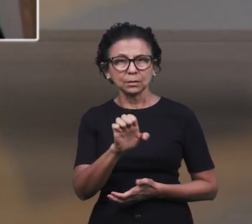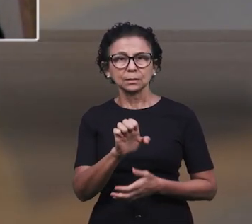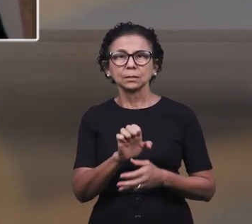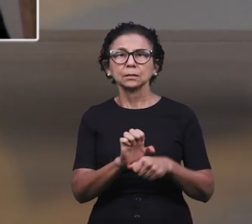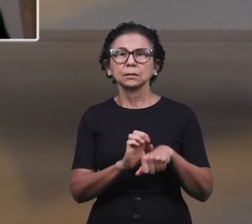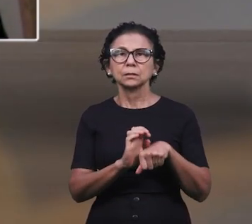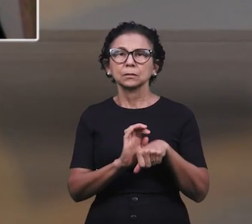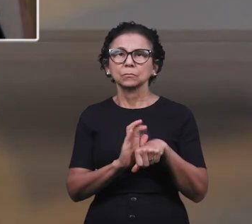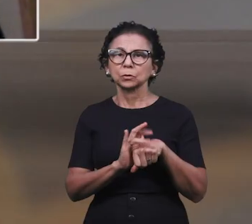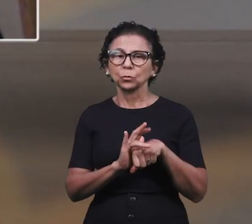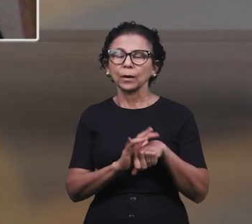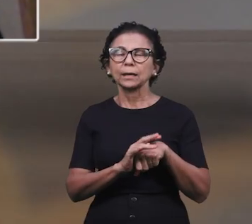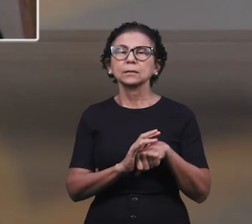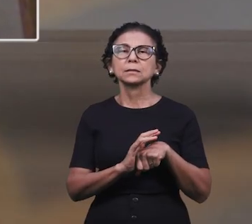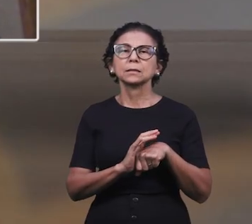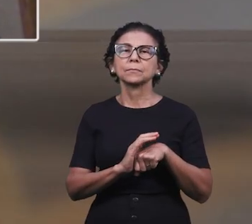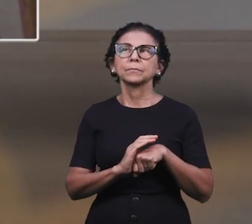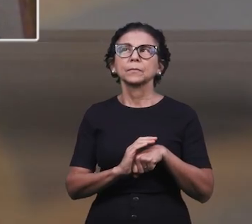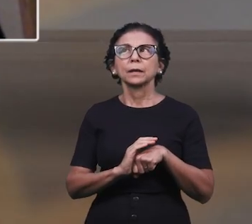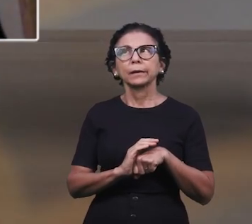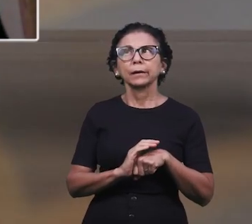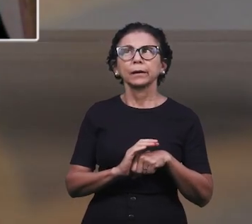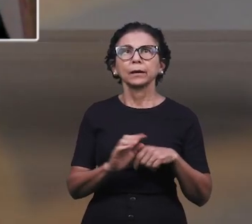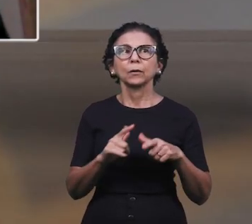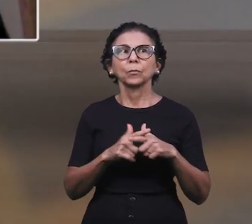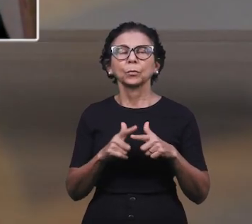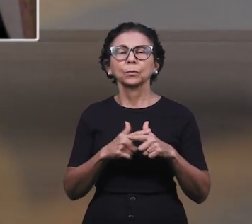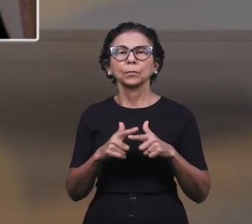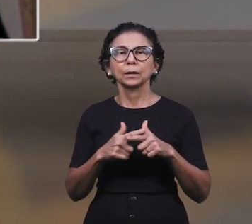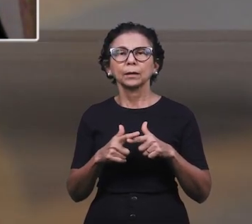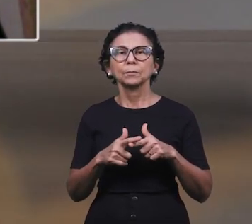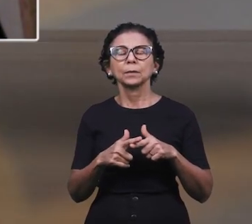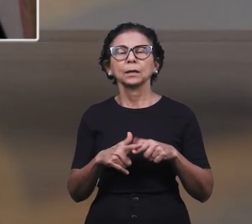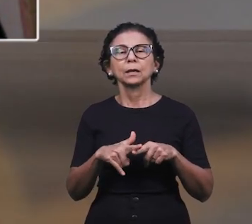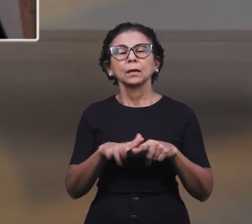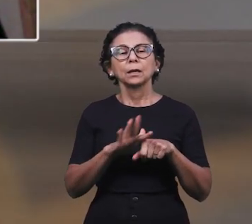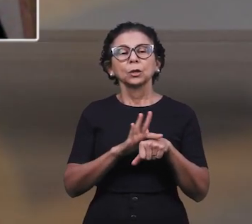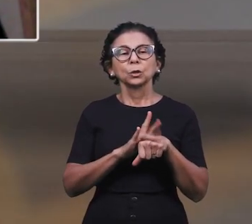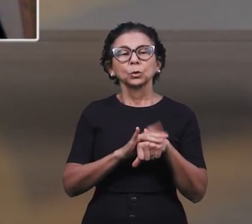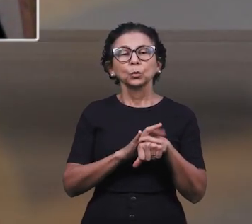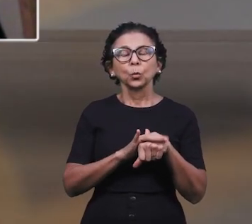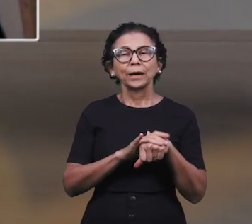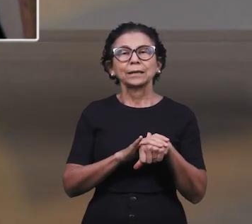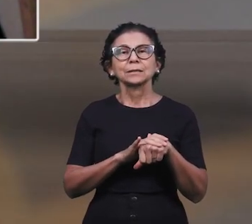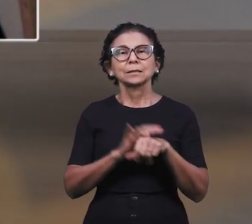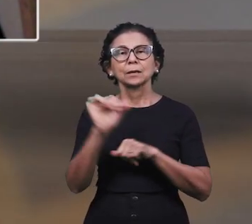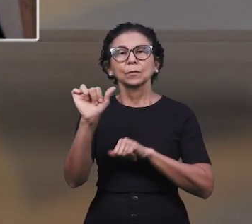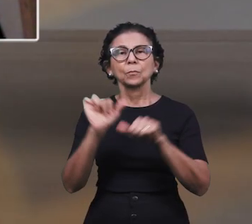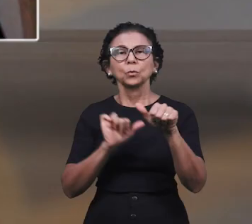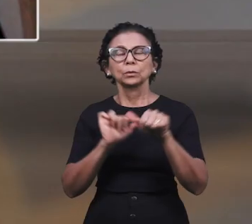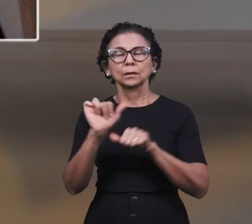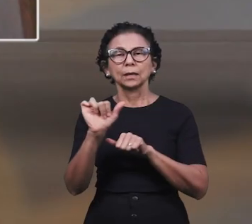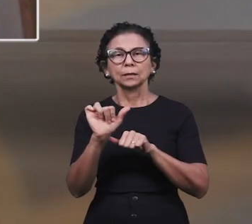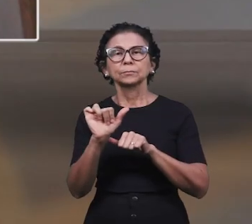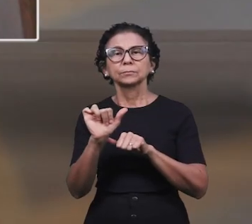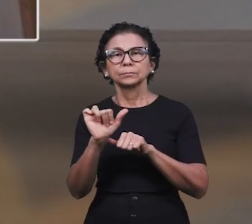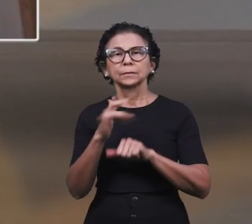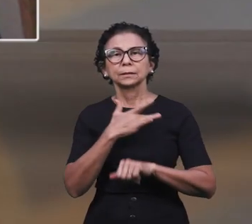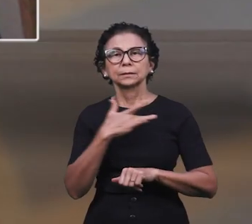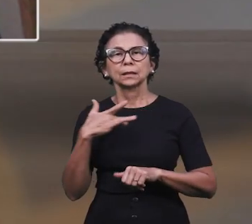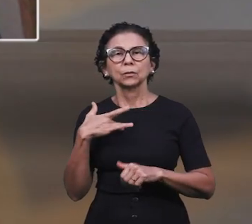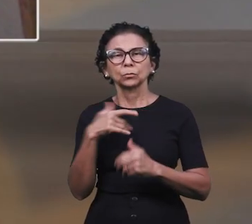bactérias, vão gerar uma situação promovendo doença, alteração da saúde dos